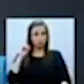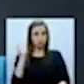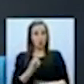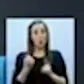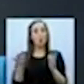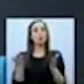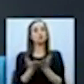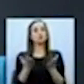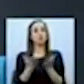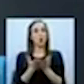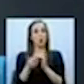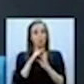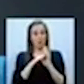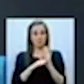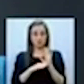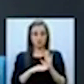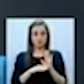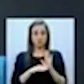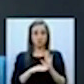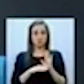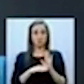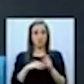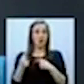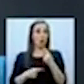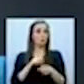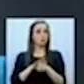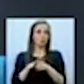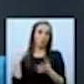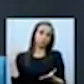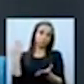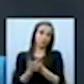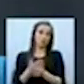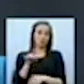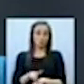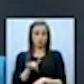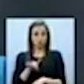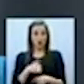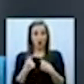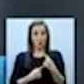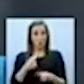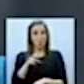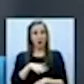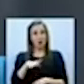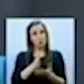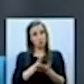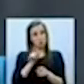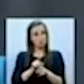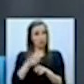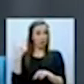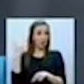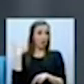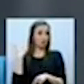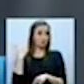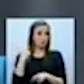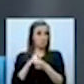curricular que vigorou, em alguns casos, até hoje. Há áreas que ainda são desse tempo que não